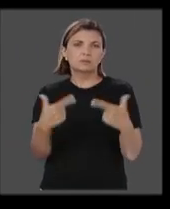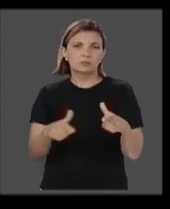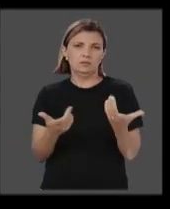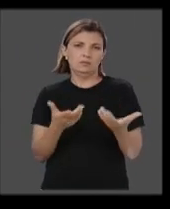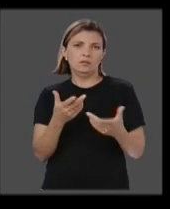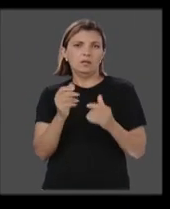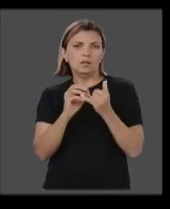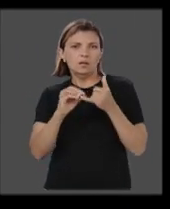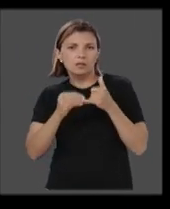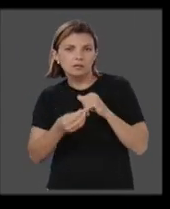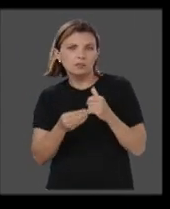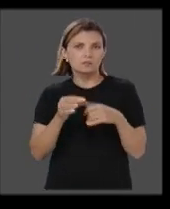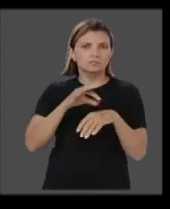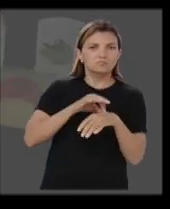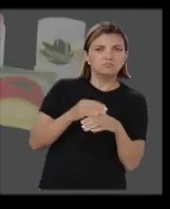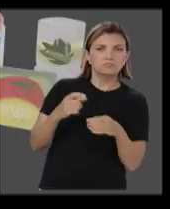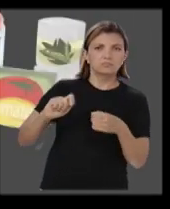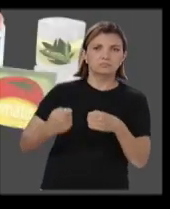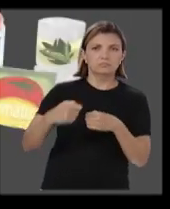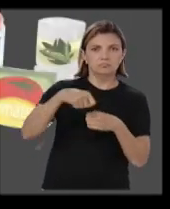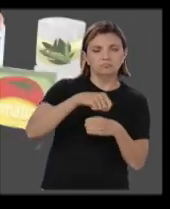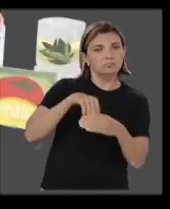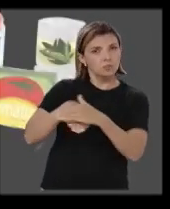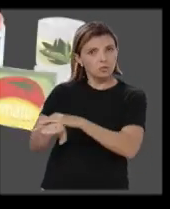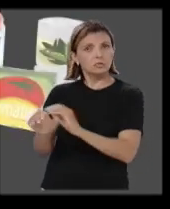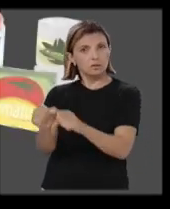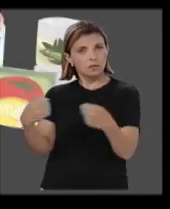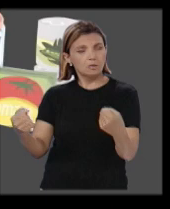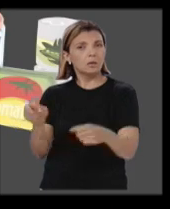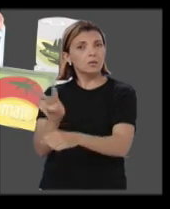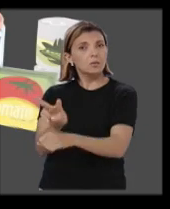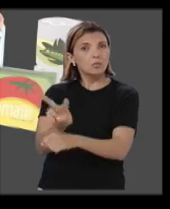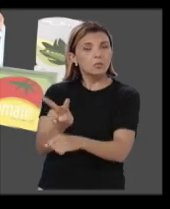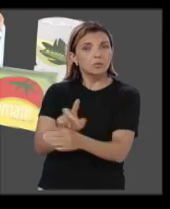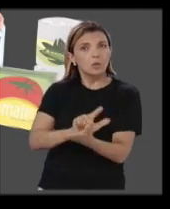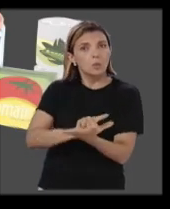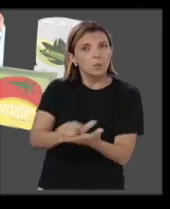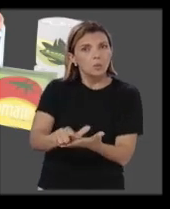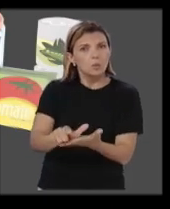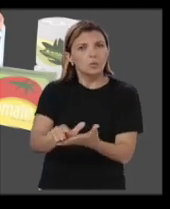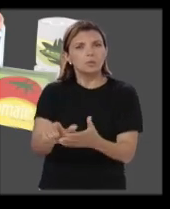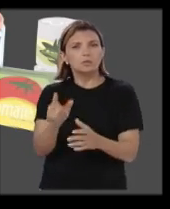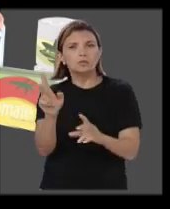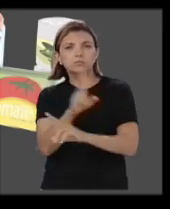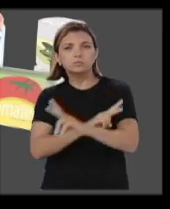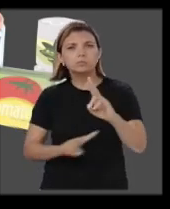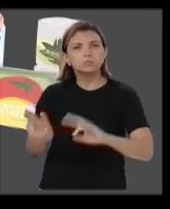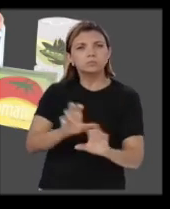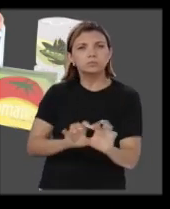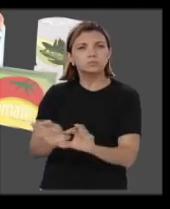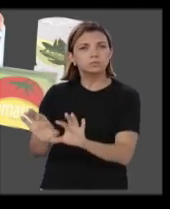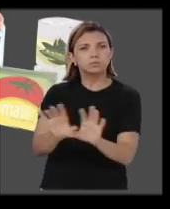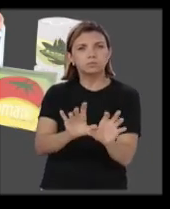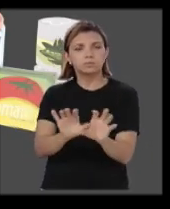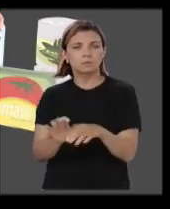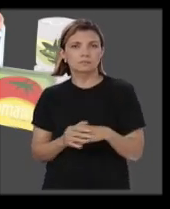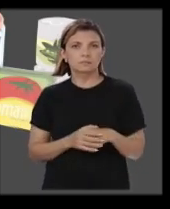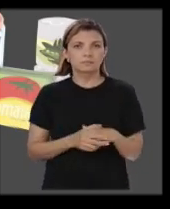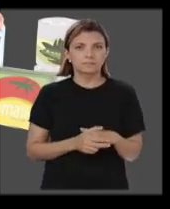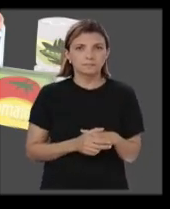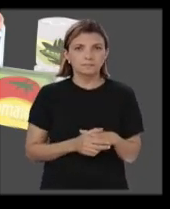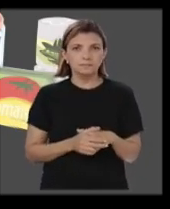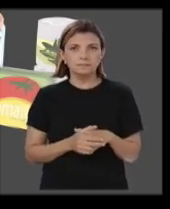perecíveis, cereais, grãos e enlatados. Nesse caso, basta armazenar em local limpo, ventilado e sem